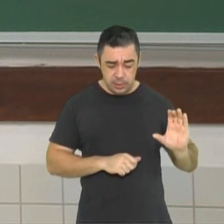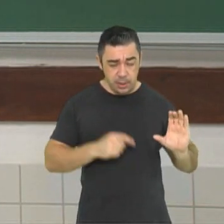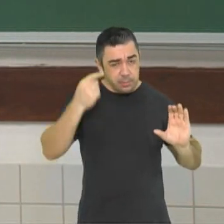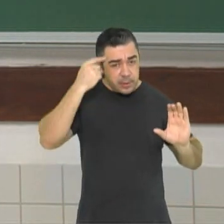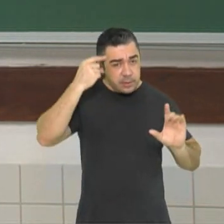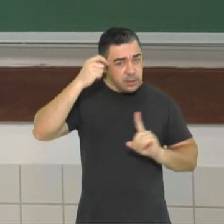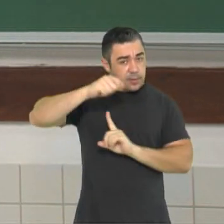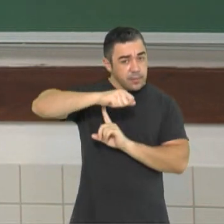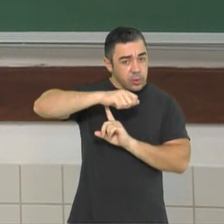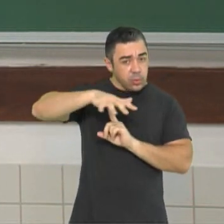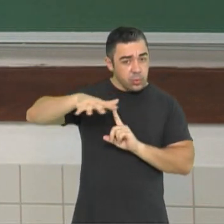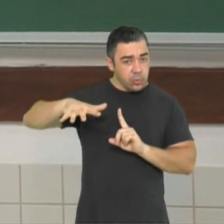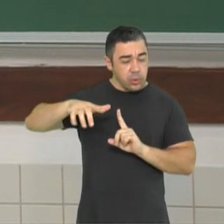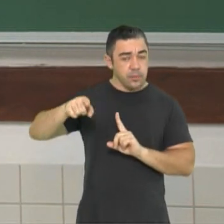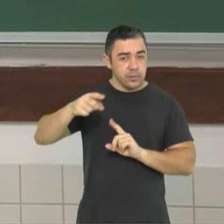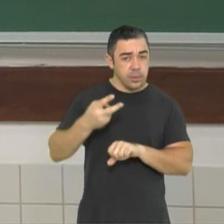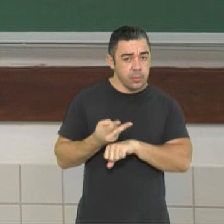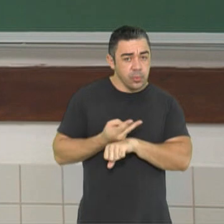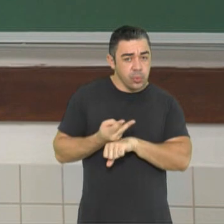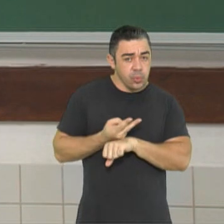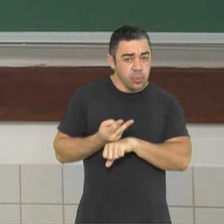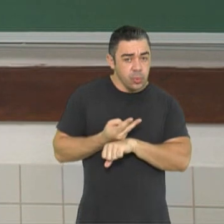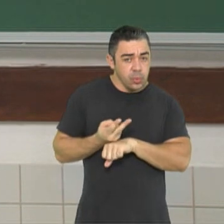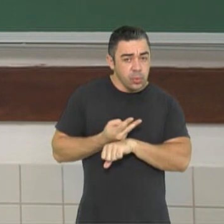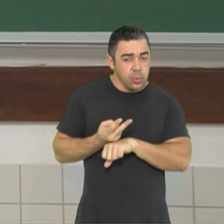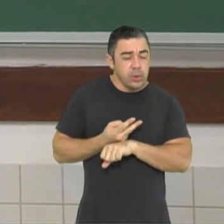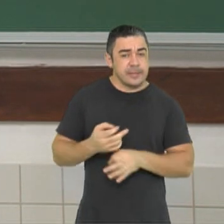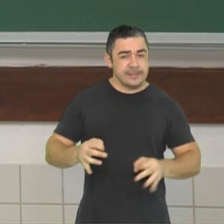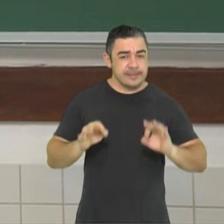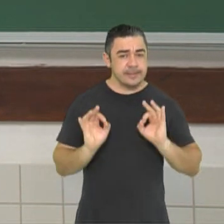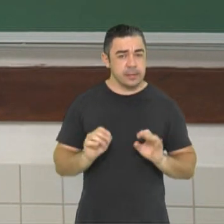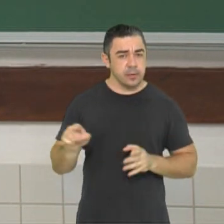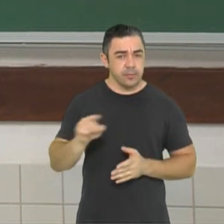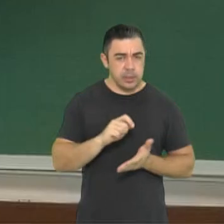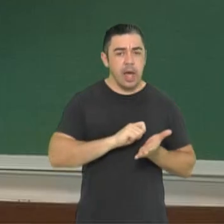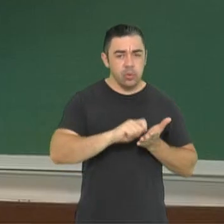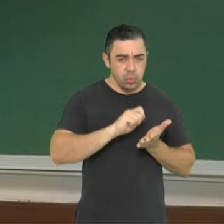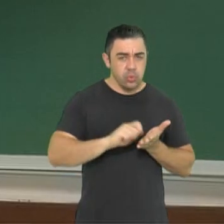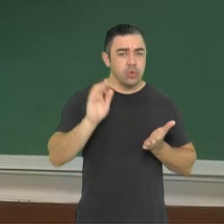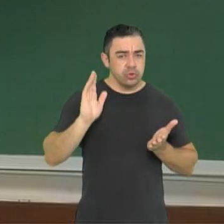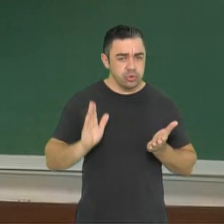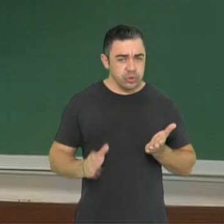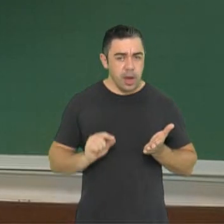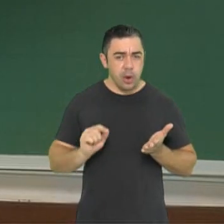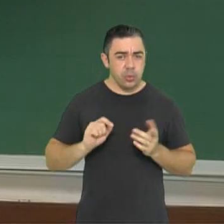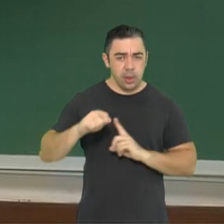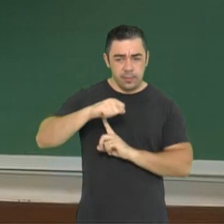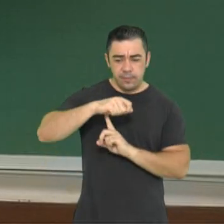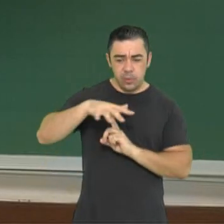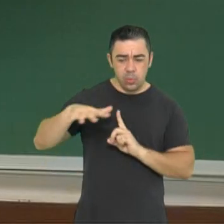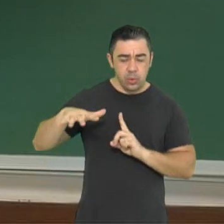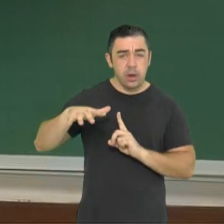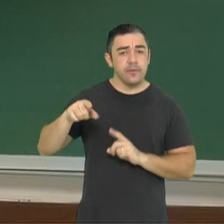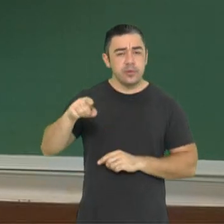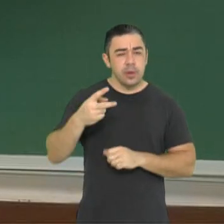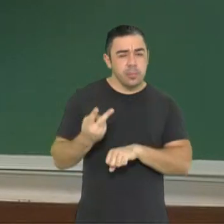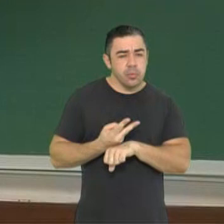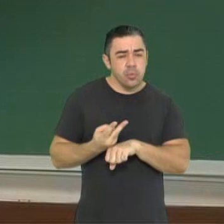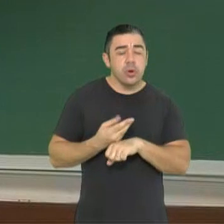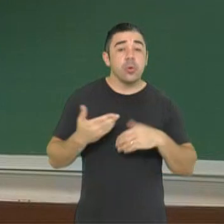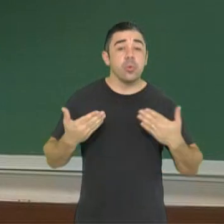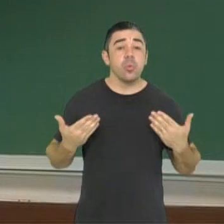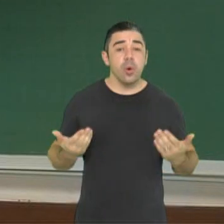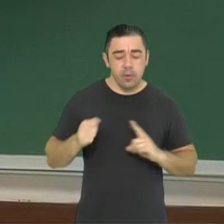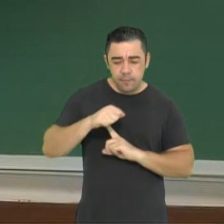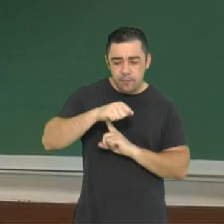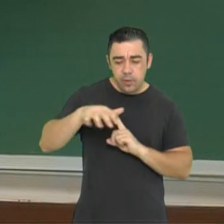de linguagem. Então busque aí no seu caderno, tenho certeza que você já anotou alguma coisa sobre figura de linguagem no seu caderno. Busque aí qual